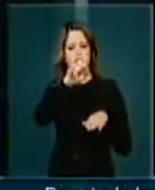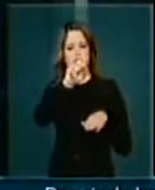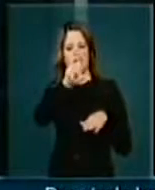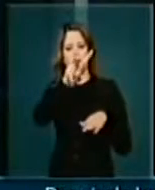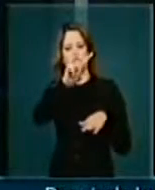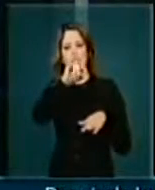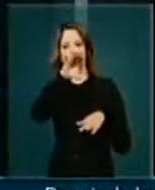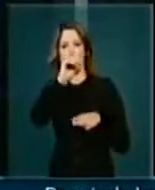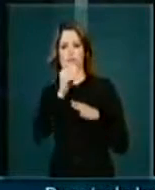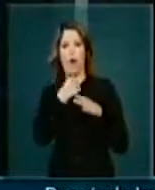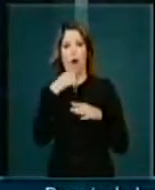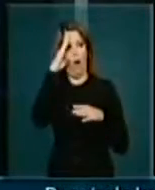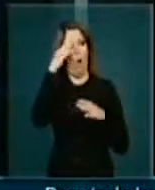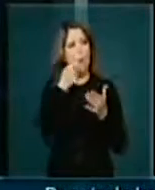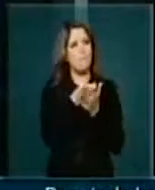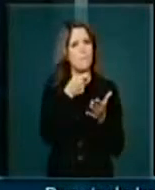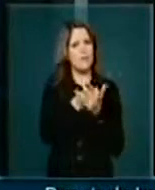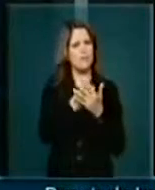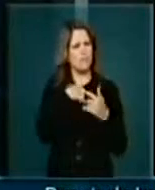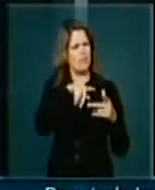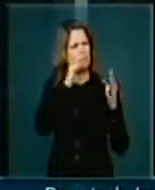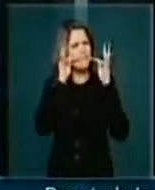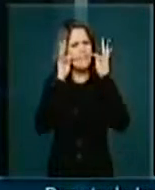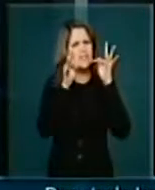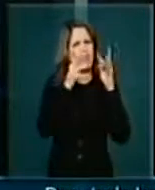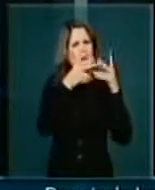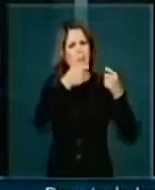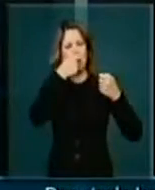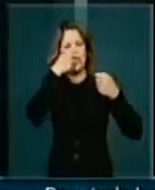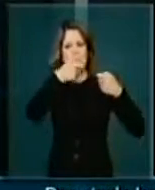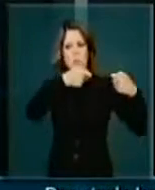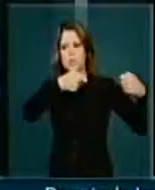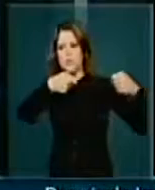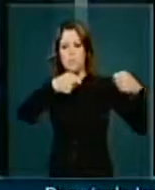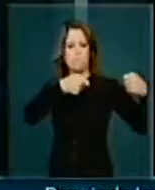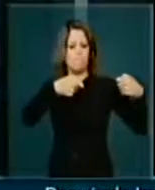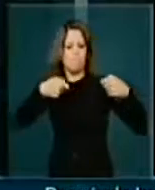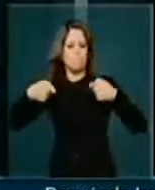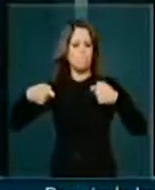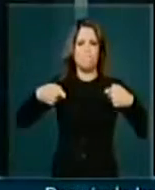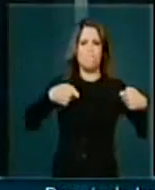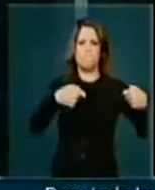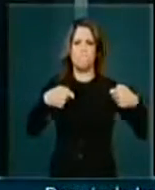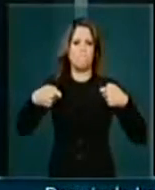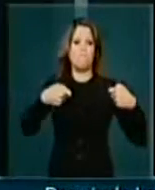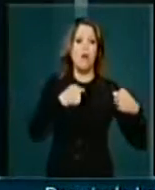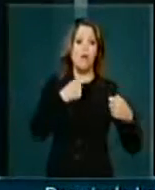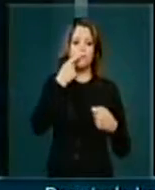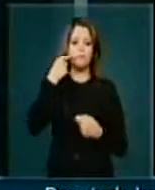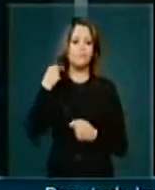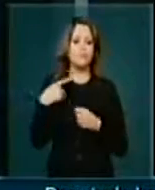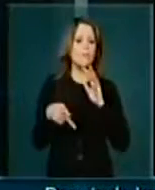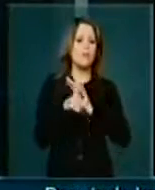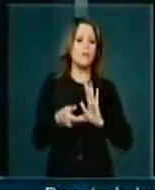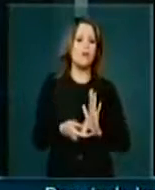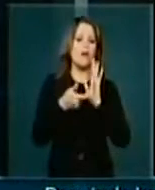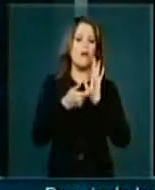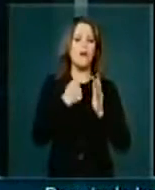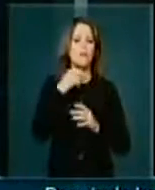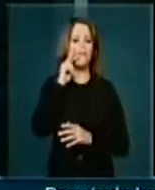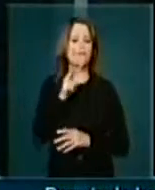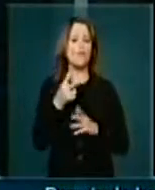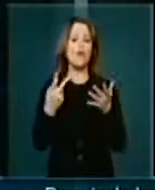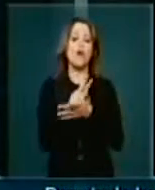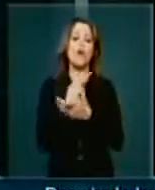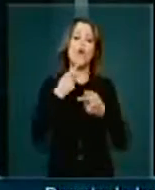legislar. Estamos testemunhando esse cabo de guerra agorinha e aqui mesmo, na Câmara Federal,